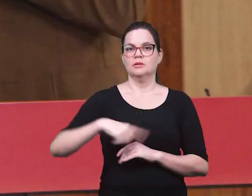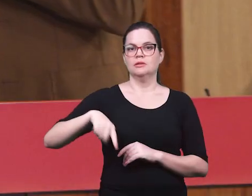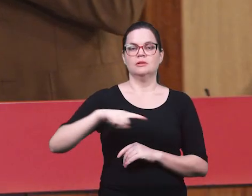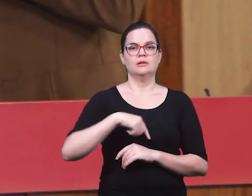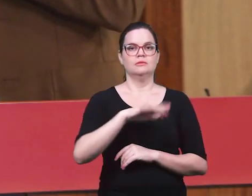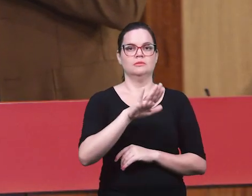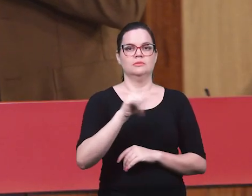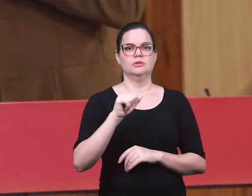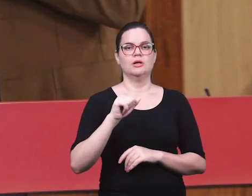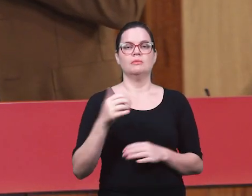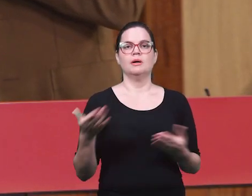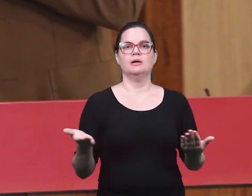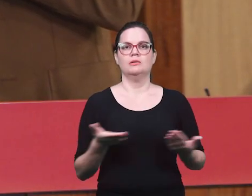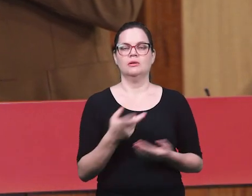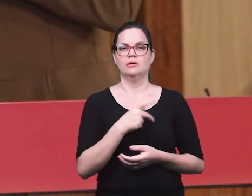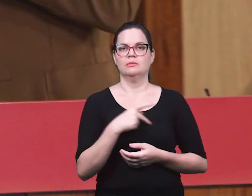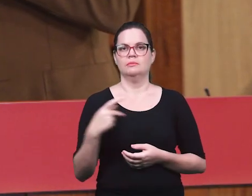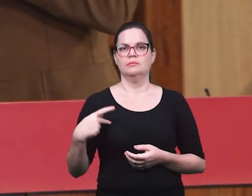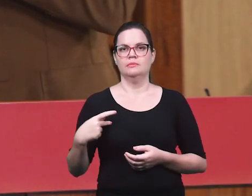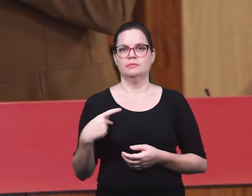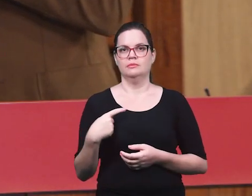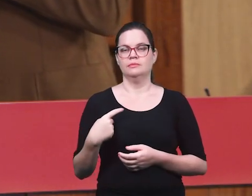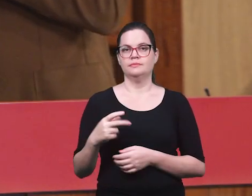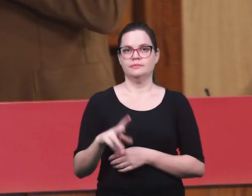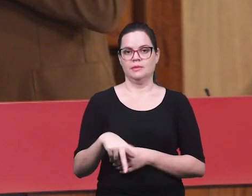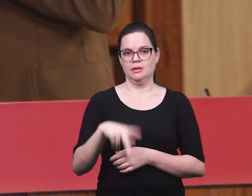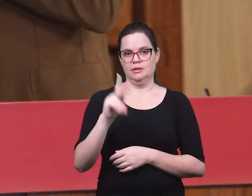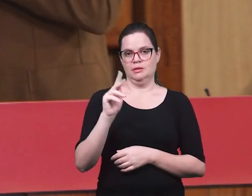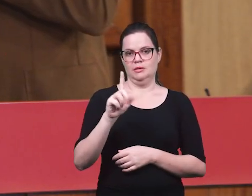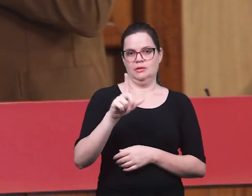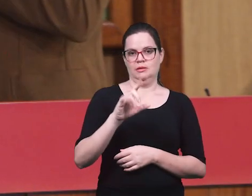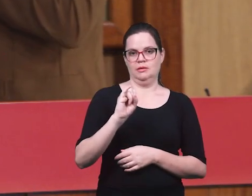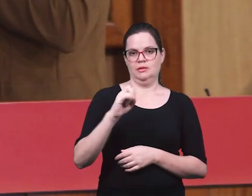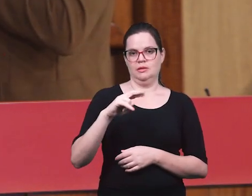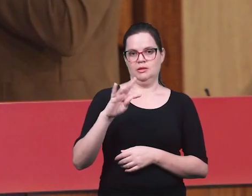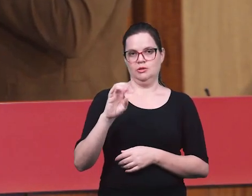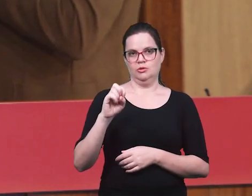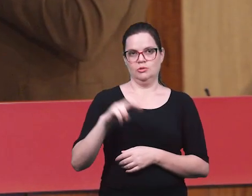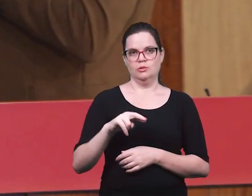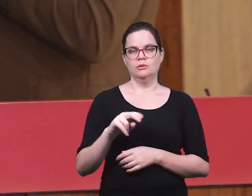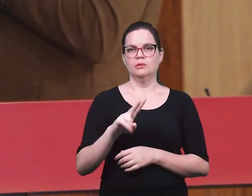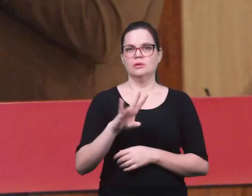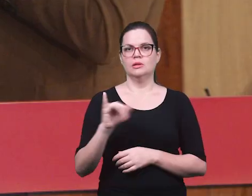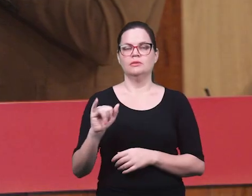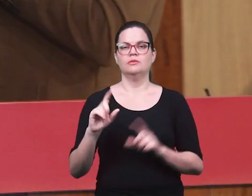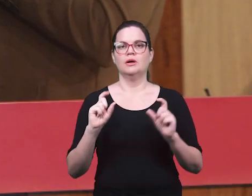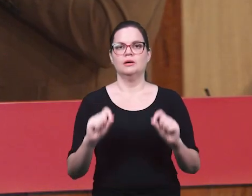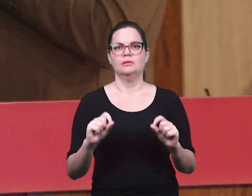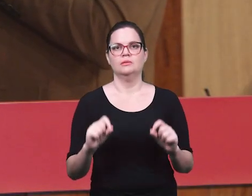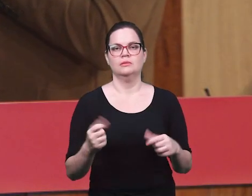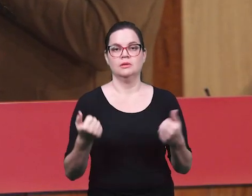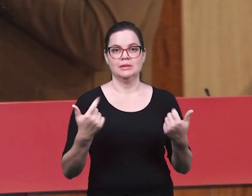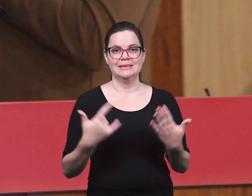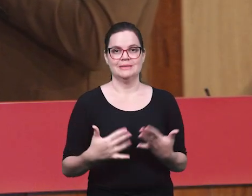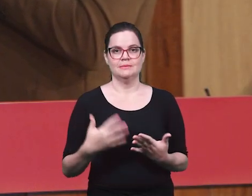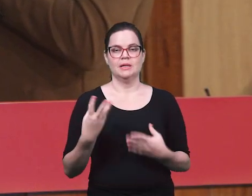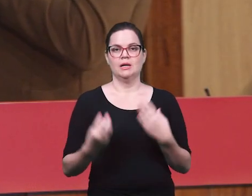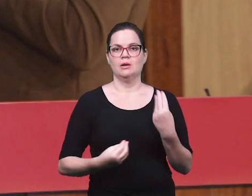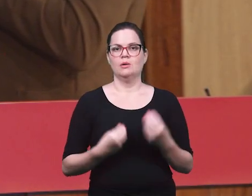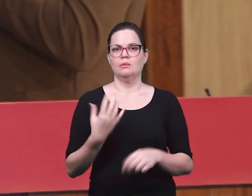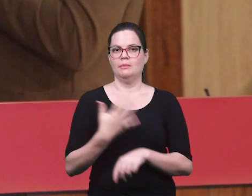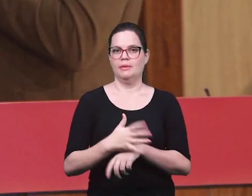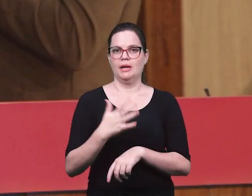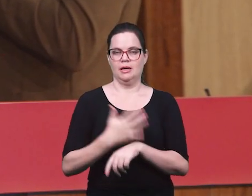aqui o pastor Clinton. Ele vai falar um pouco, na prática,